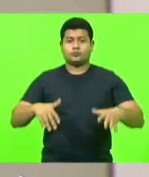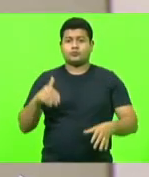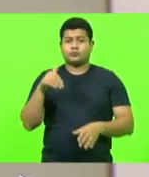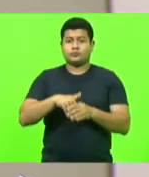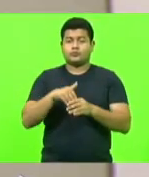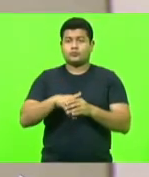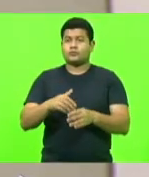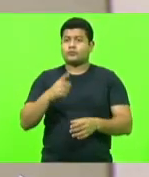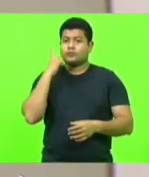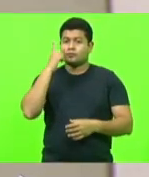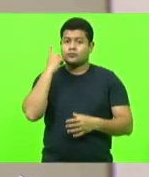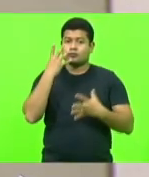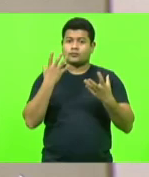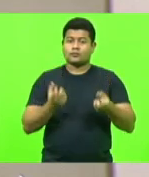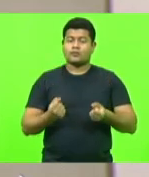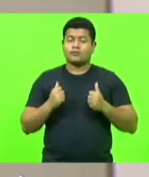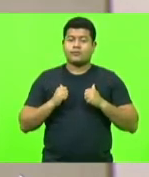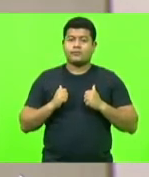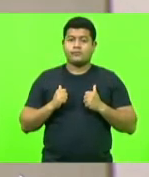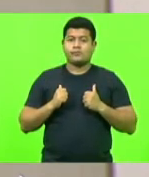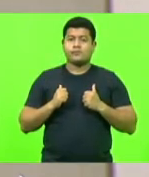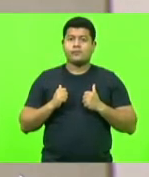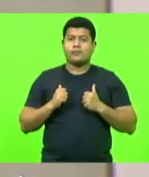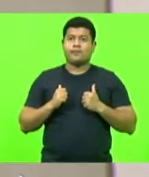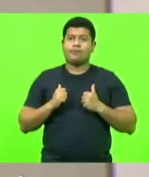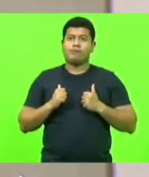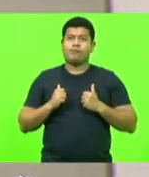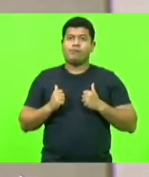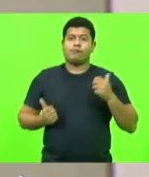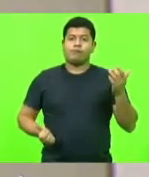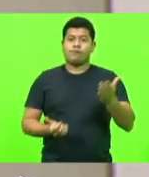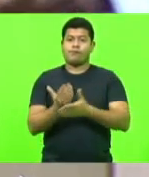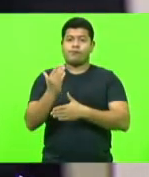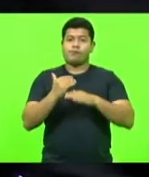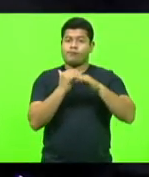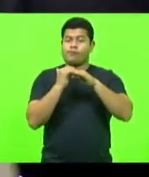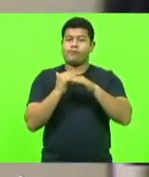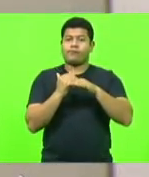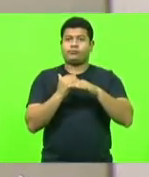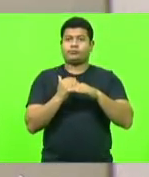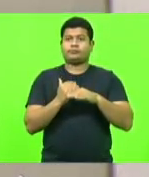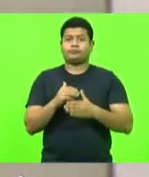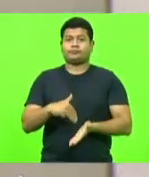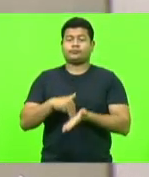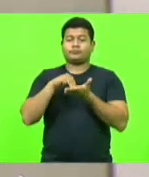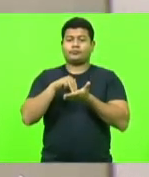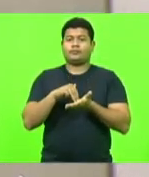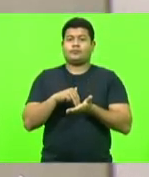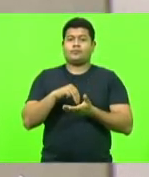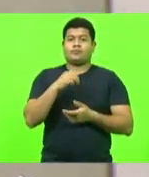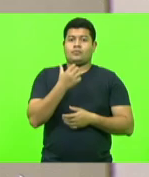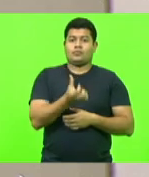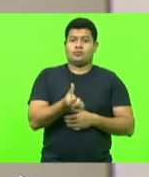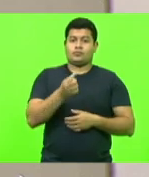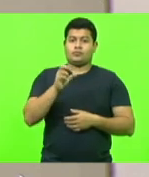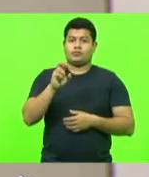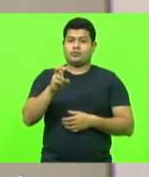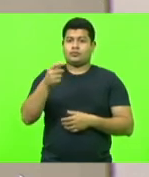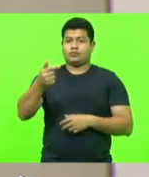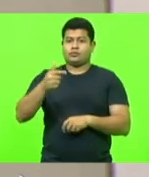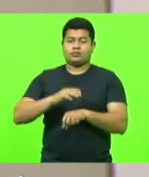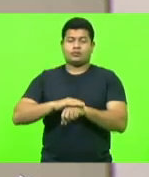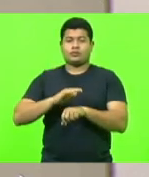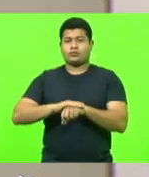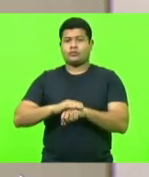votação. Deputados que aprovam, permaneçam como se encontram. Aprovado por unanimidade. Moções. Moção 657, autor